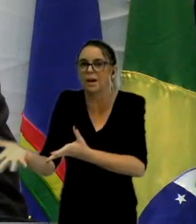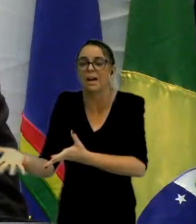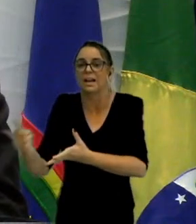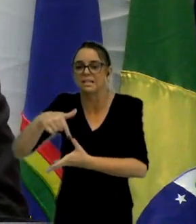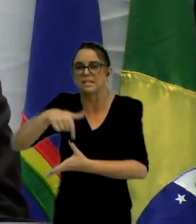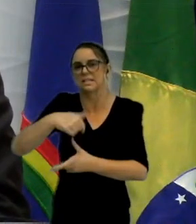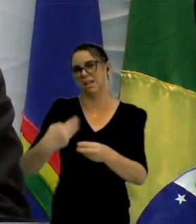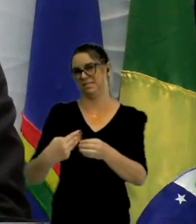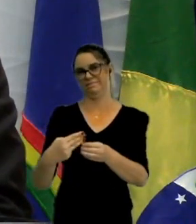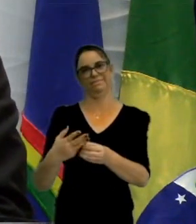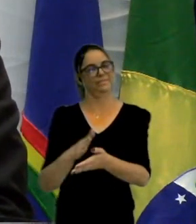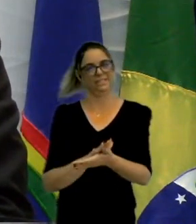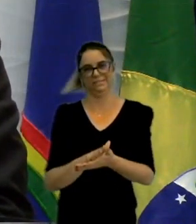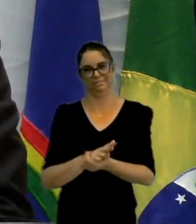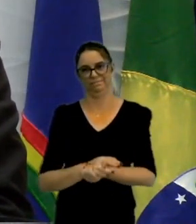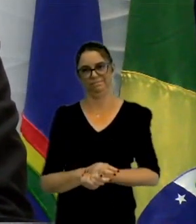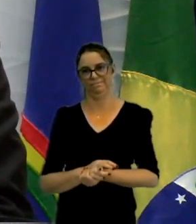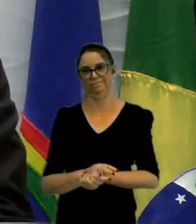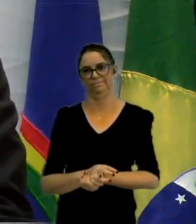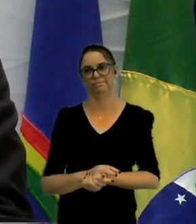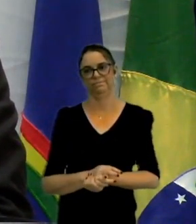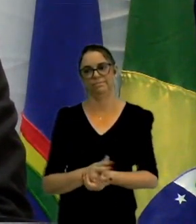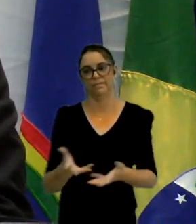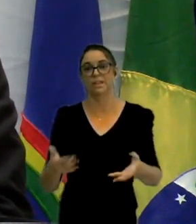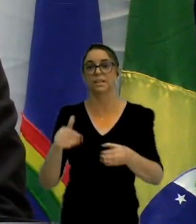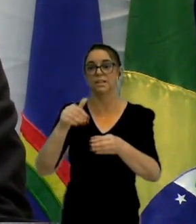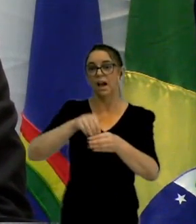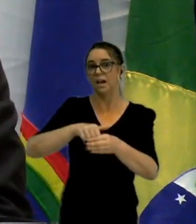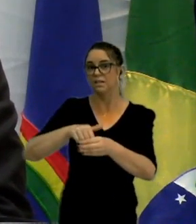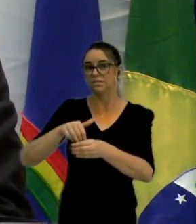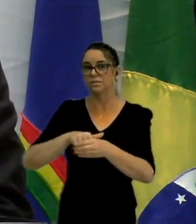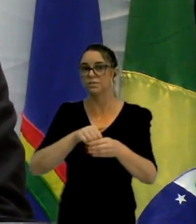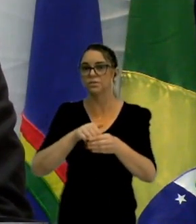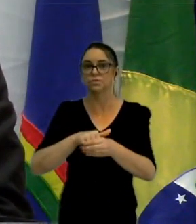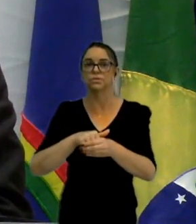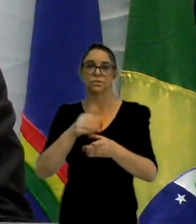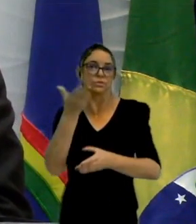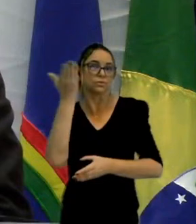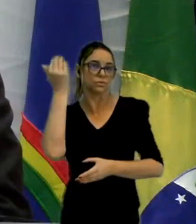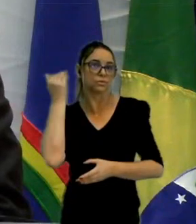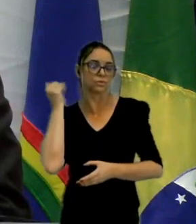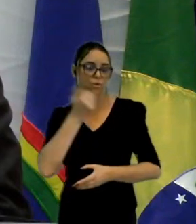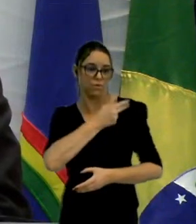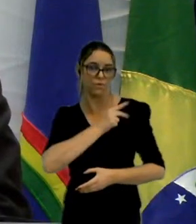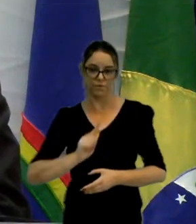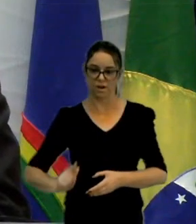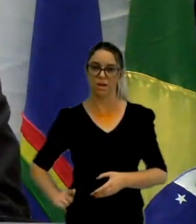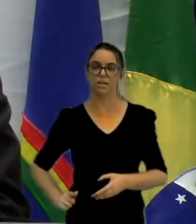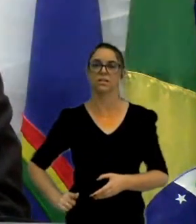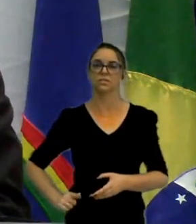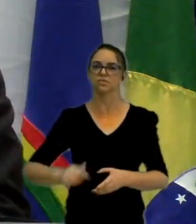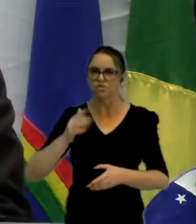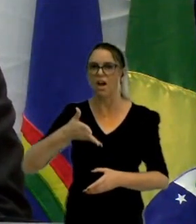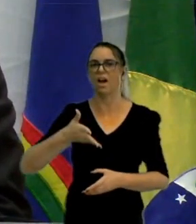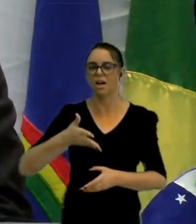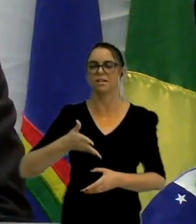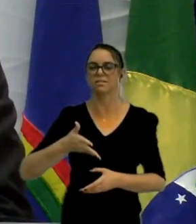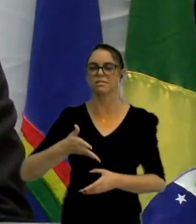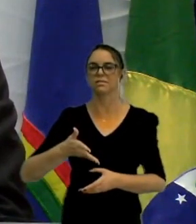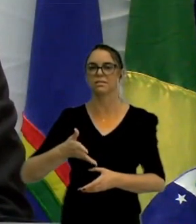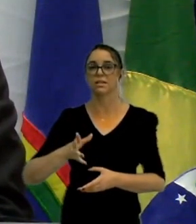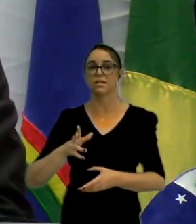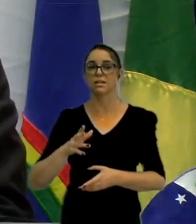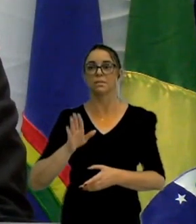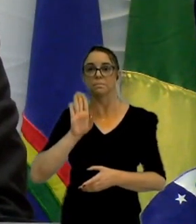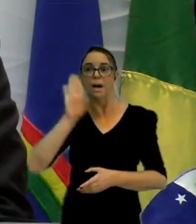nosso município. E com as eleições que tivemos para governador aqui em Pernambuco, todos os